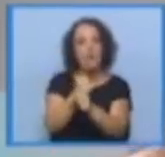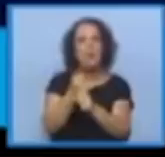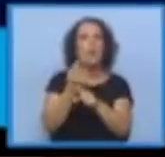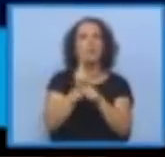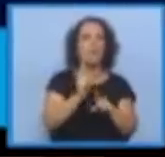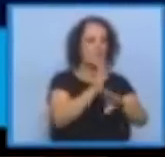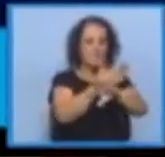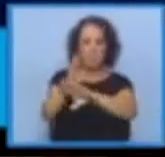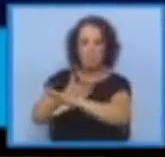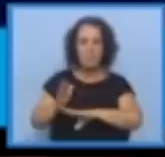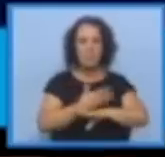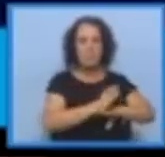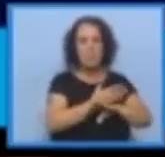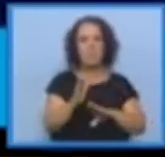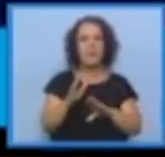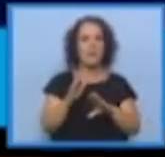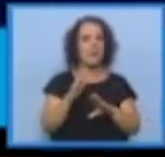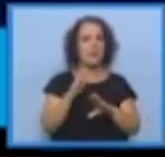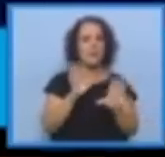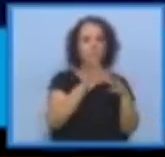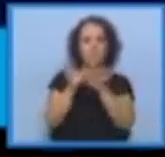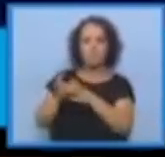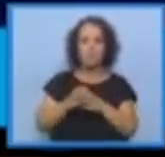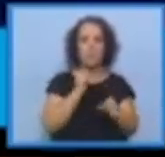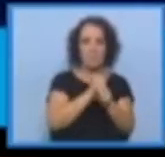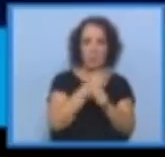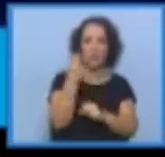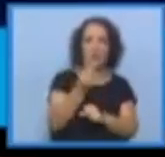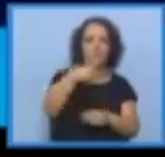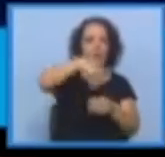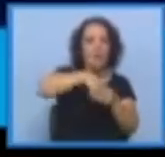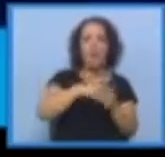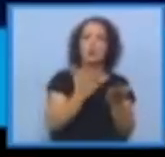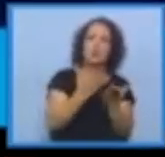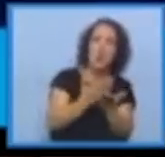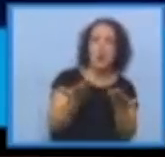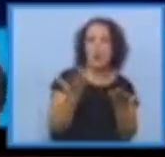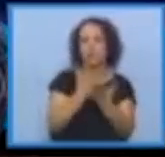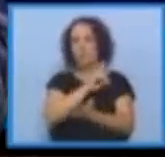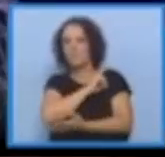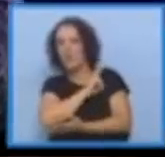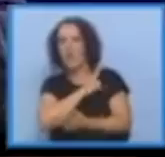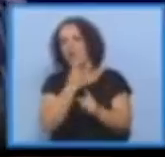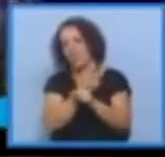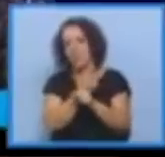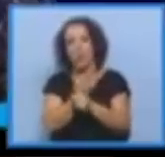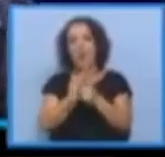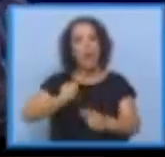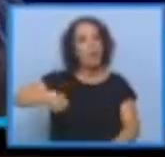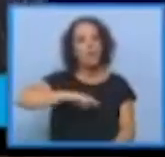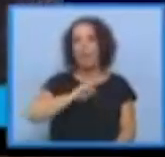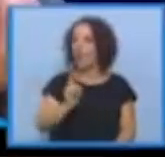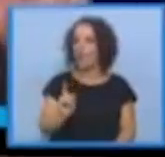congregações a trabalhar com os jovens, mas a nível de escola, colégios, etc. E, assim, e nós somos